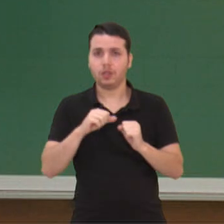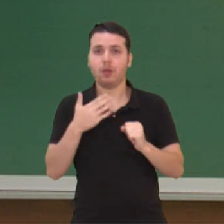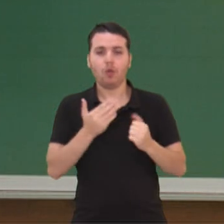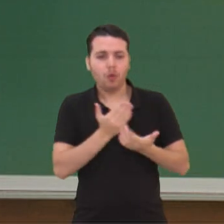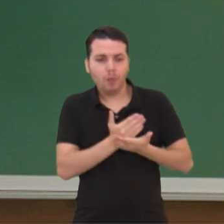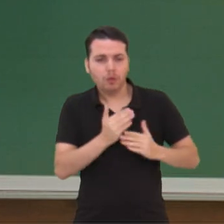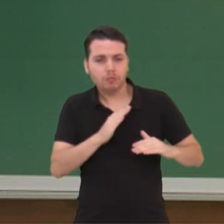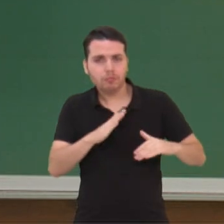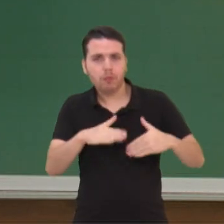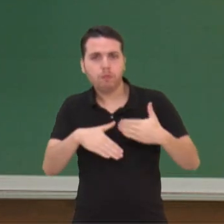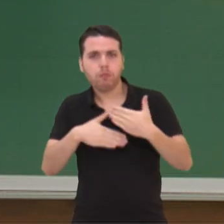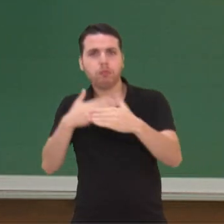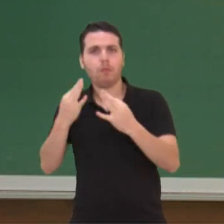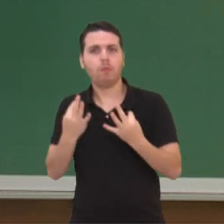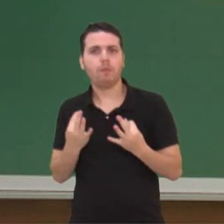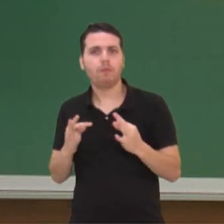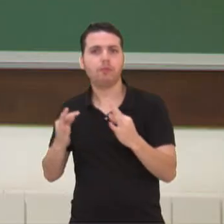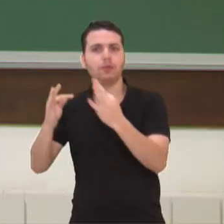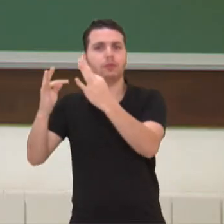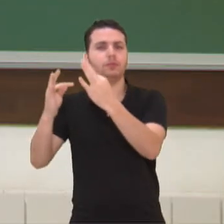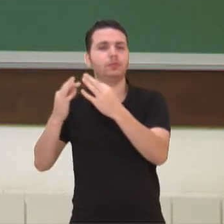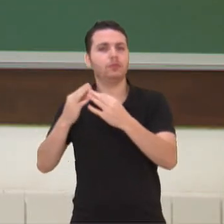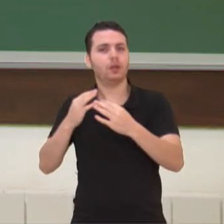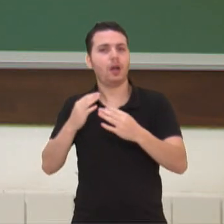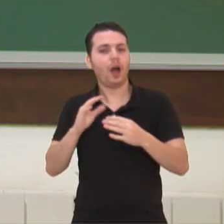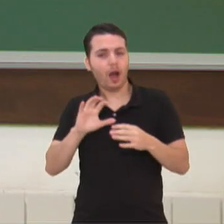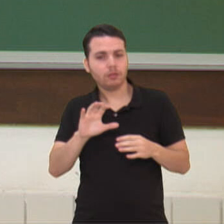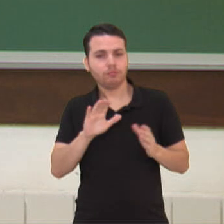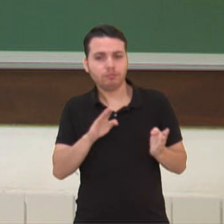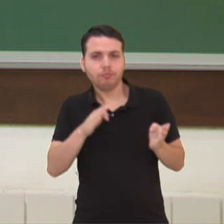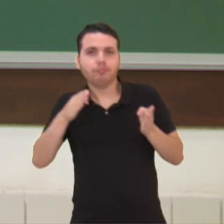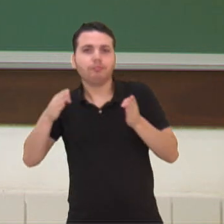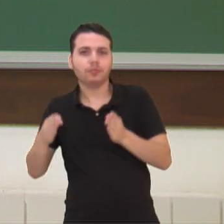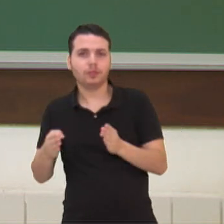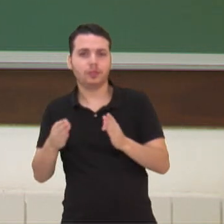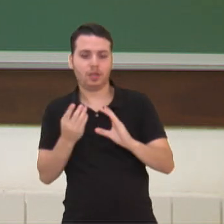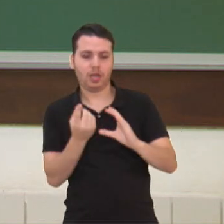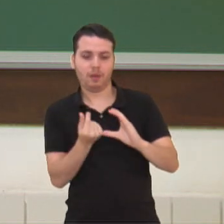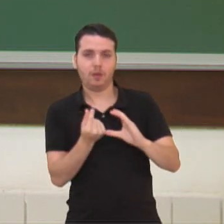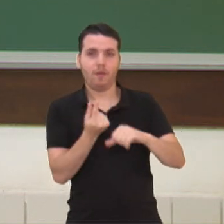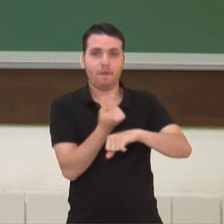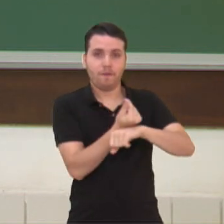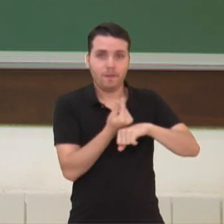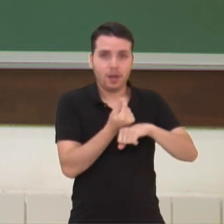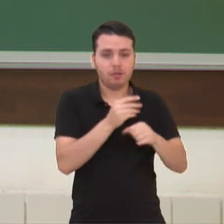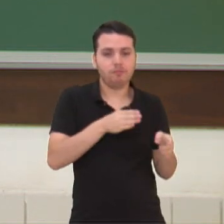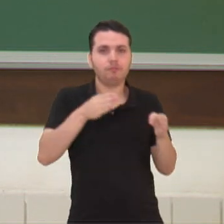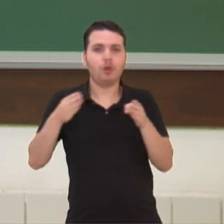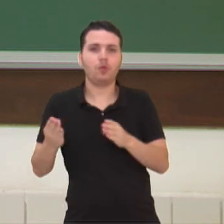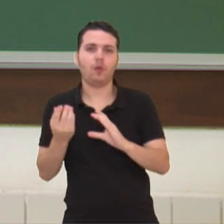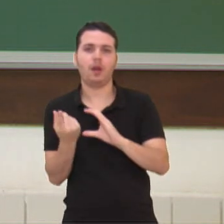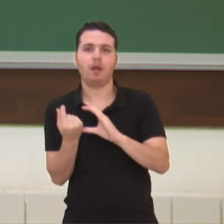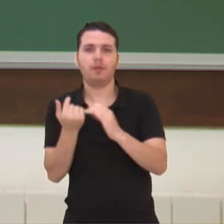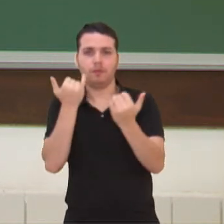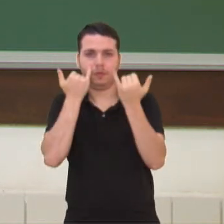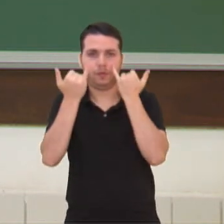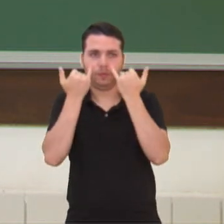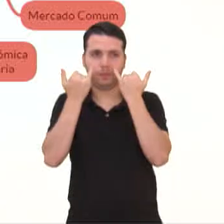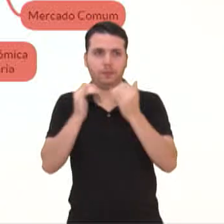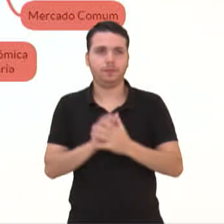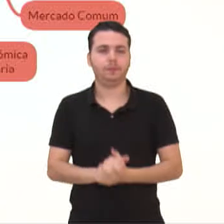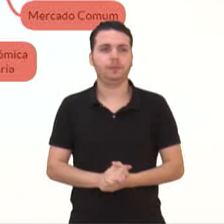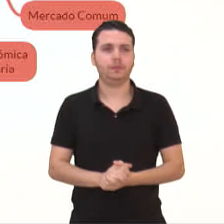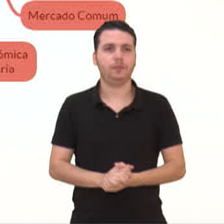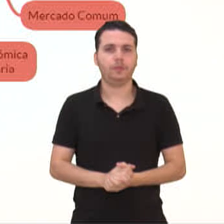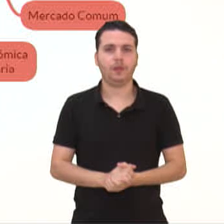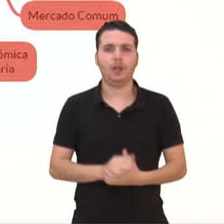que possibilitou, então, essa evolução do capitalismo financeiro para o capitalismo informacional. Então, aqui